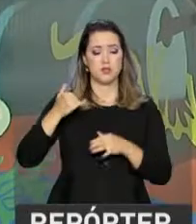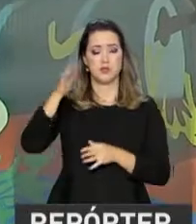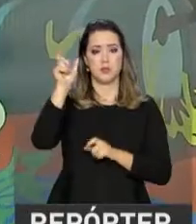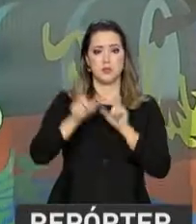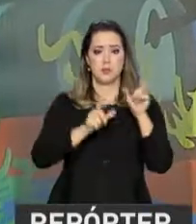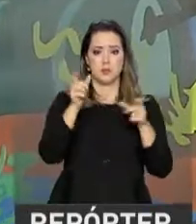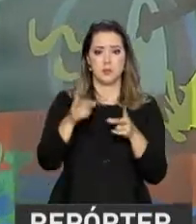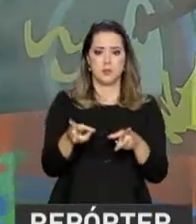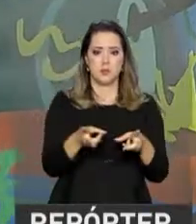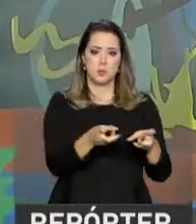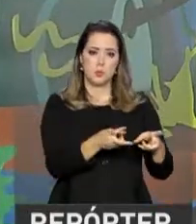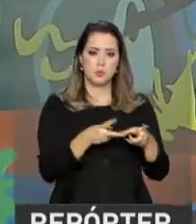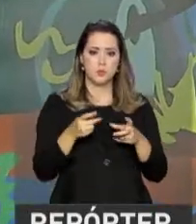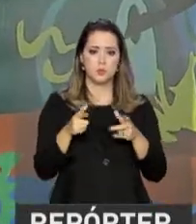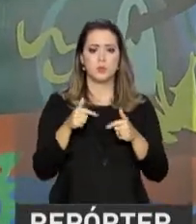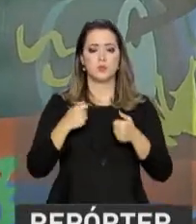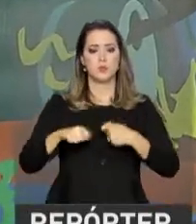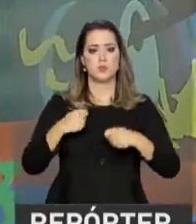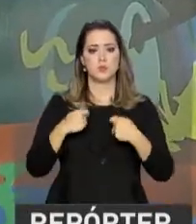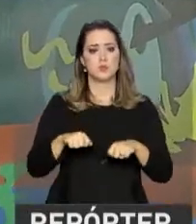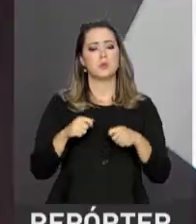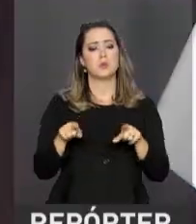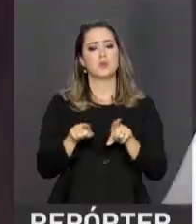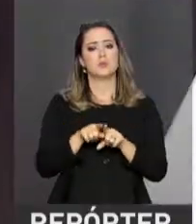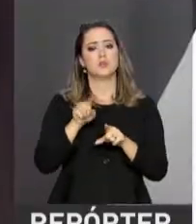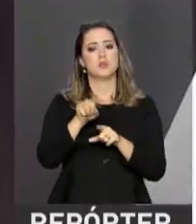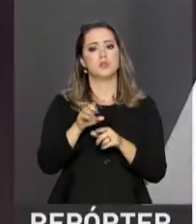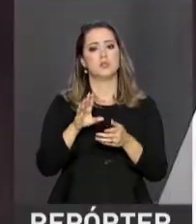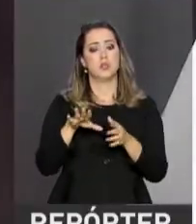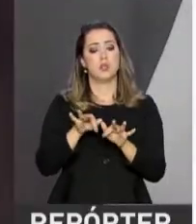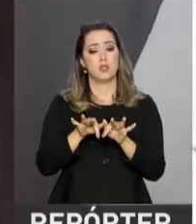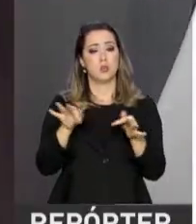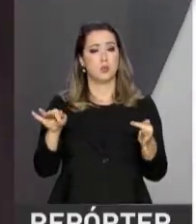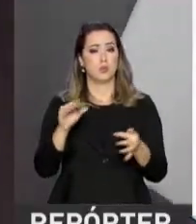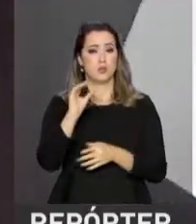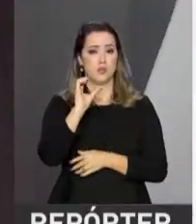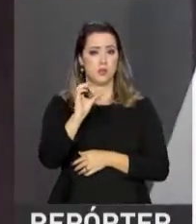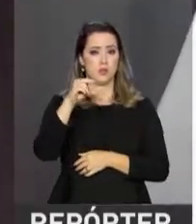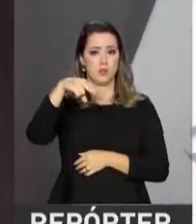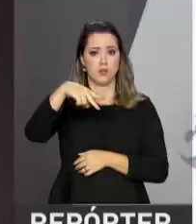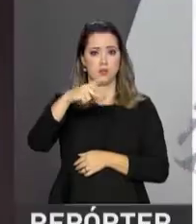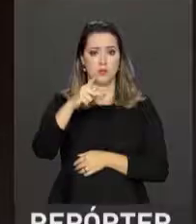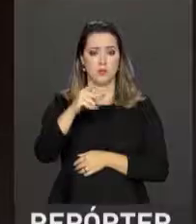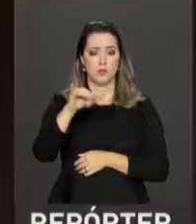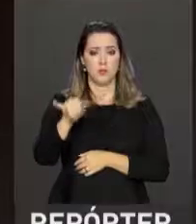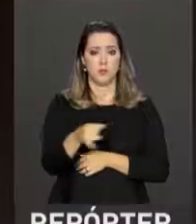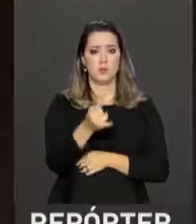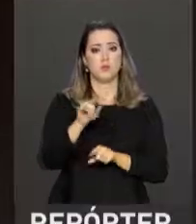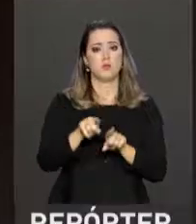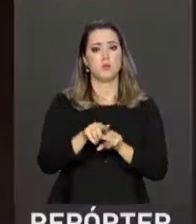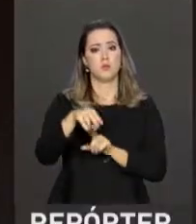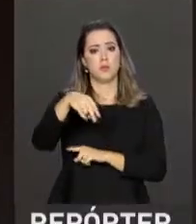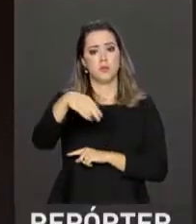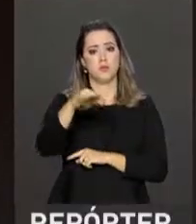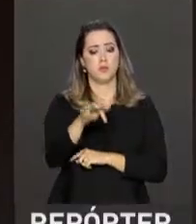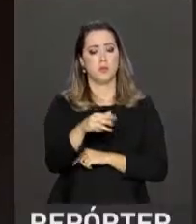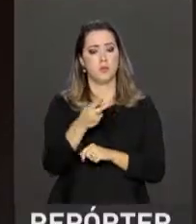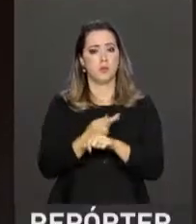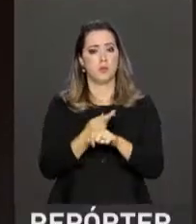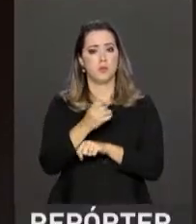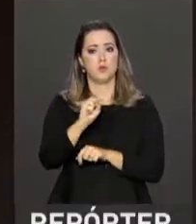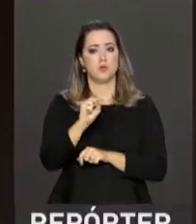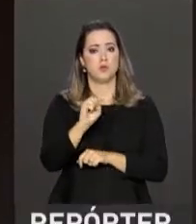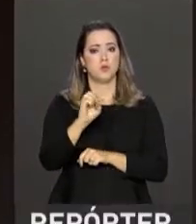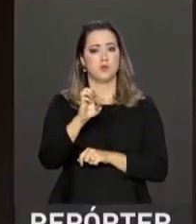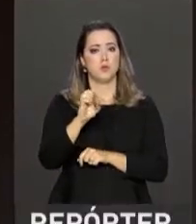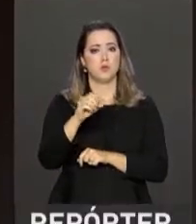e percebeu que precisaria do Cadastro Nacional de Pessoa Jurídica, o CNPJ, e de notas fiscais. Procurou o Sebrae,